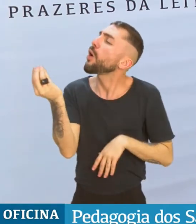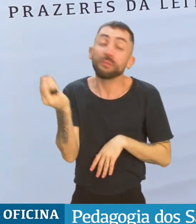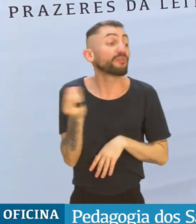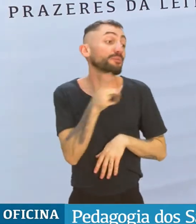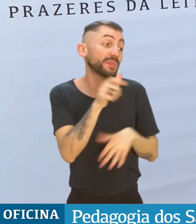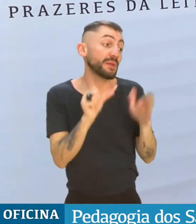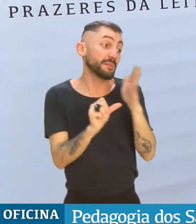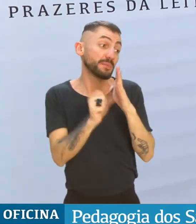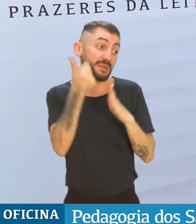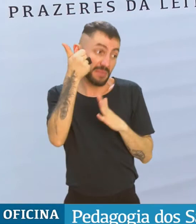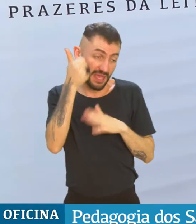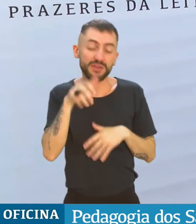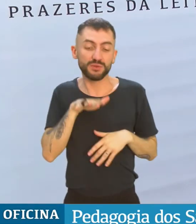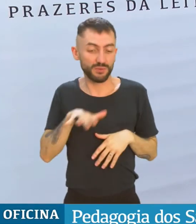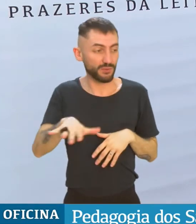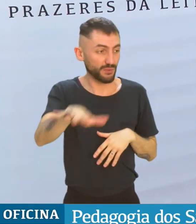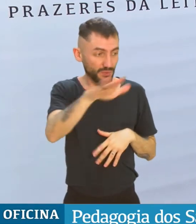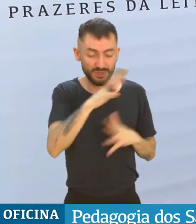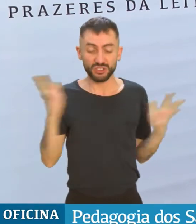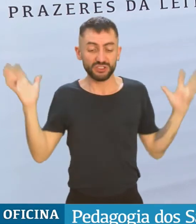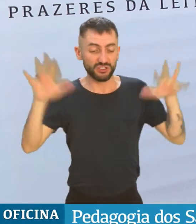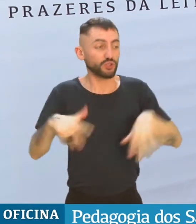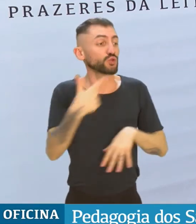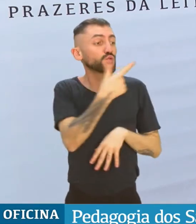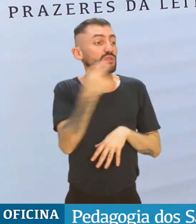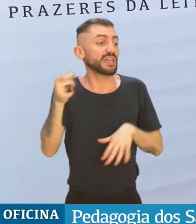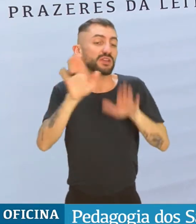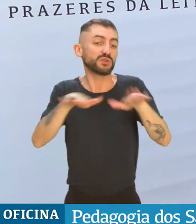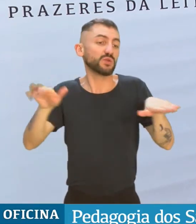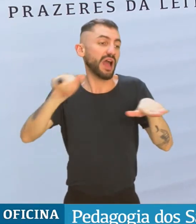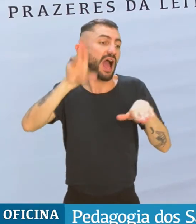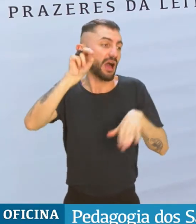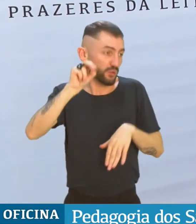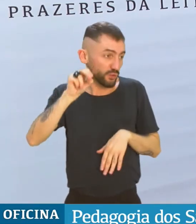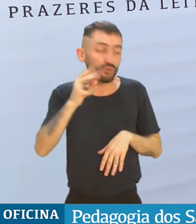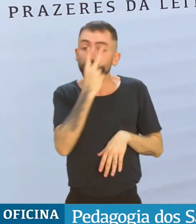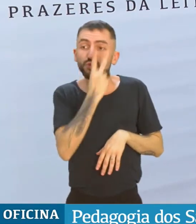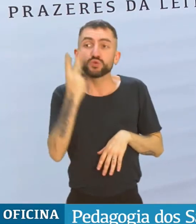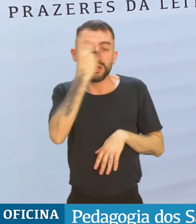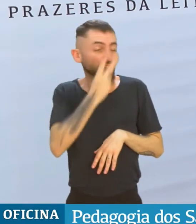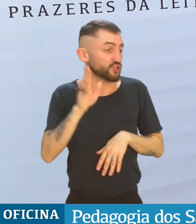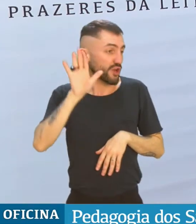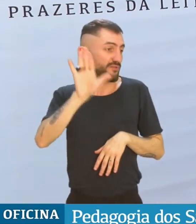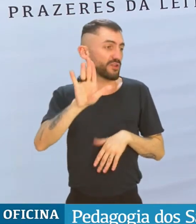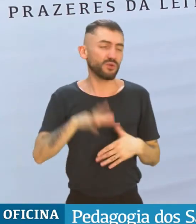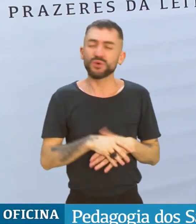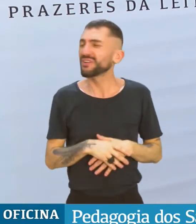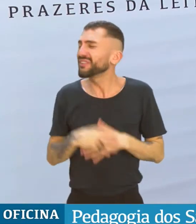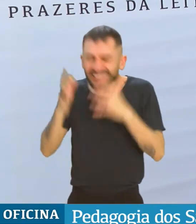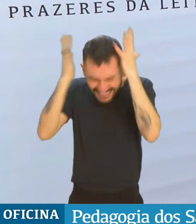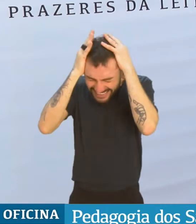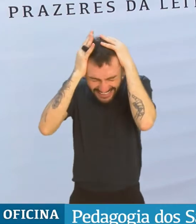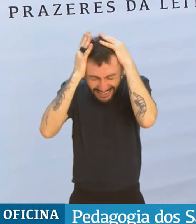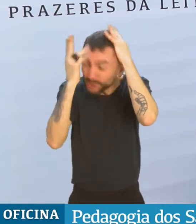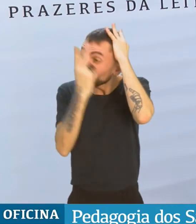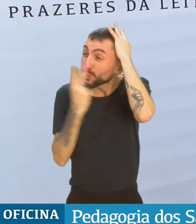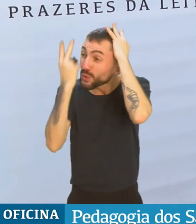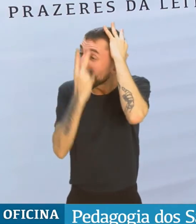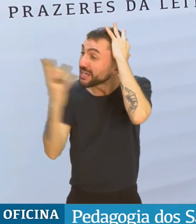no pátio, a gente tinha mais ou menos 200 alunos e a gente marcou uma atividade por 2 horas. Eu falei,